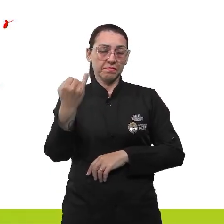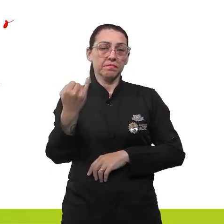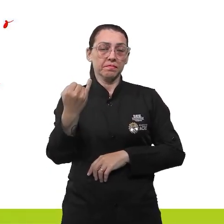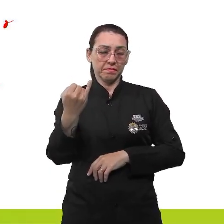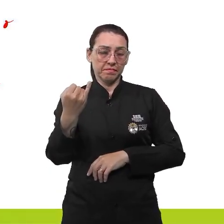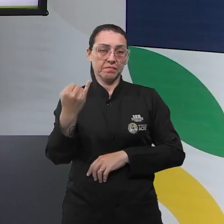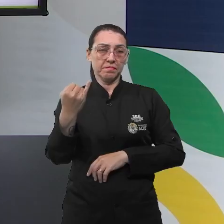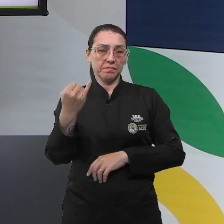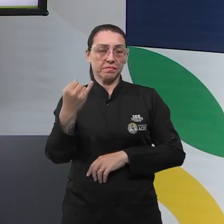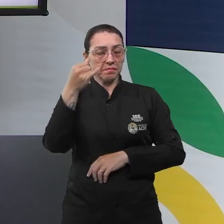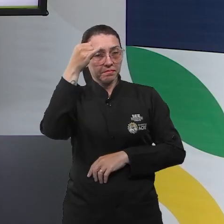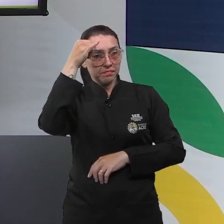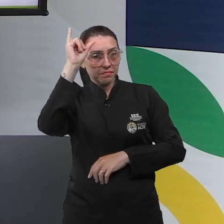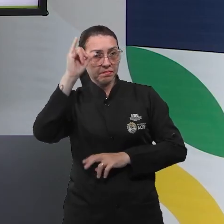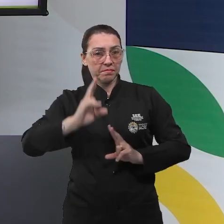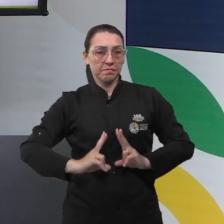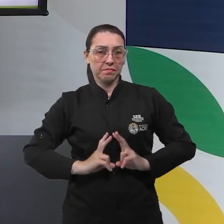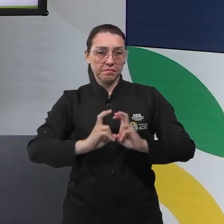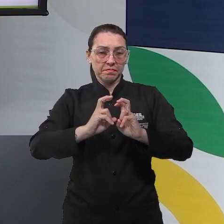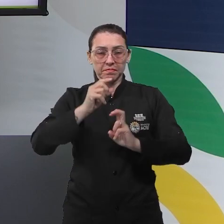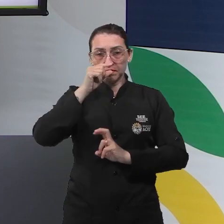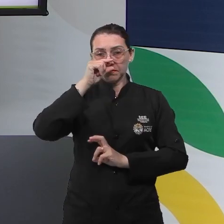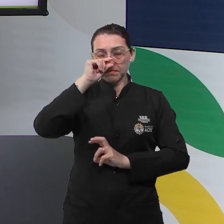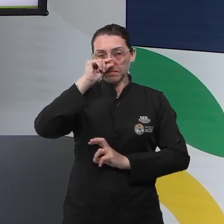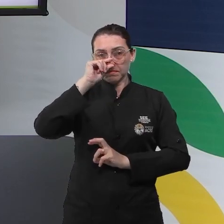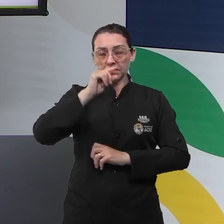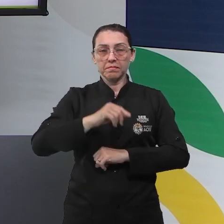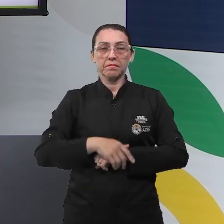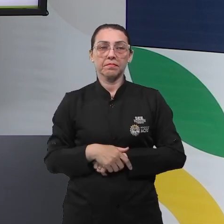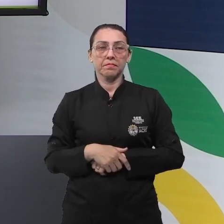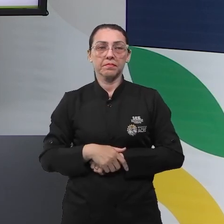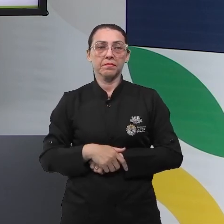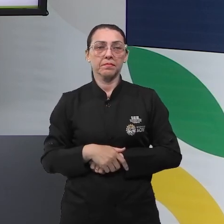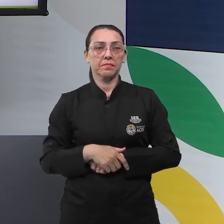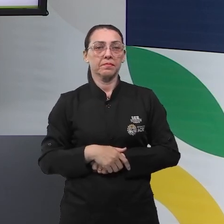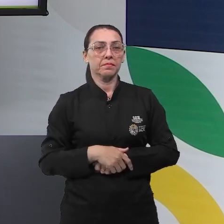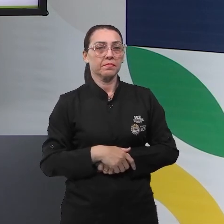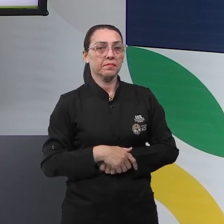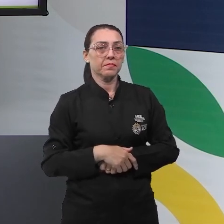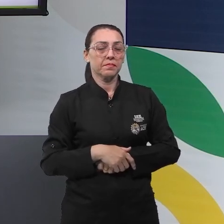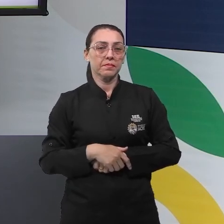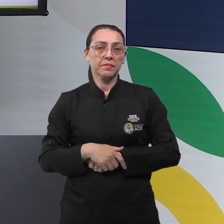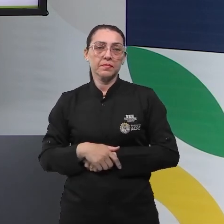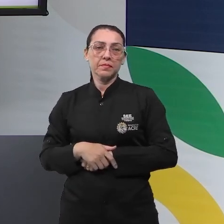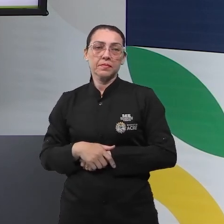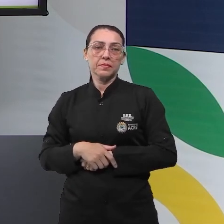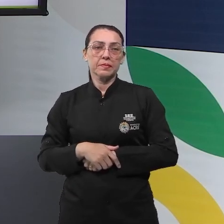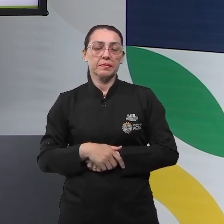para combater o câncer de mama. Vamos continuar aqui, vamos seguir, galera.